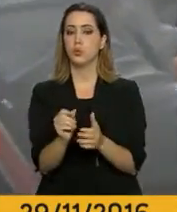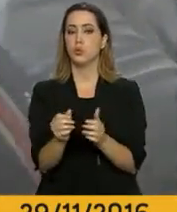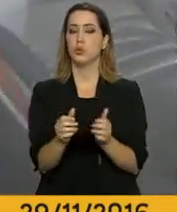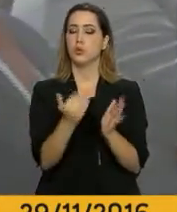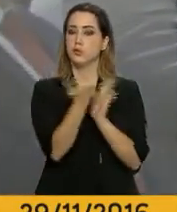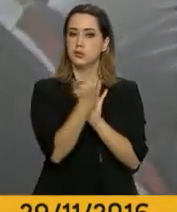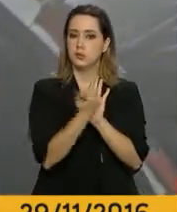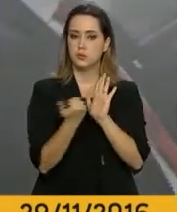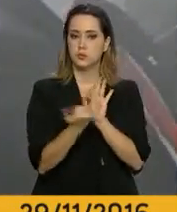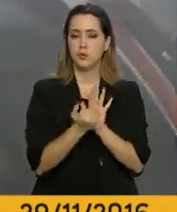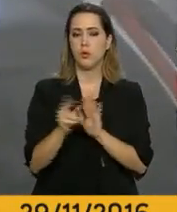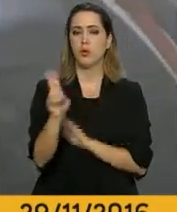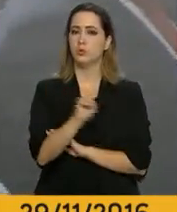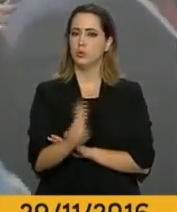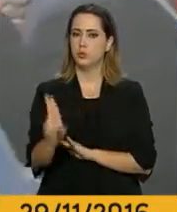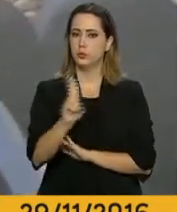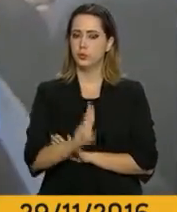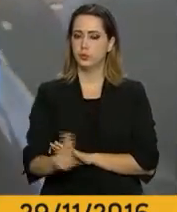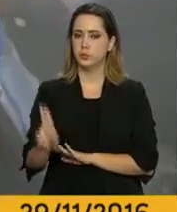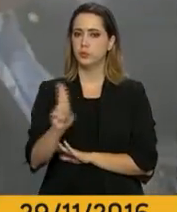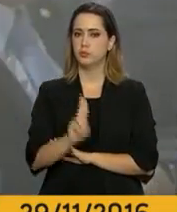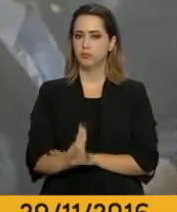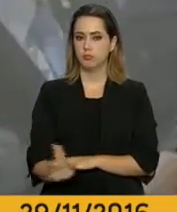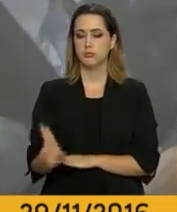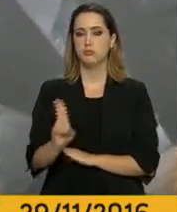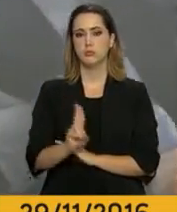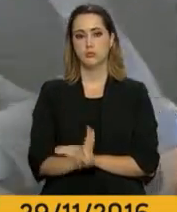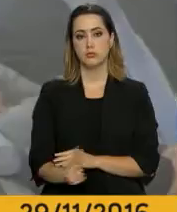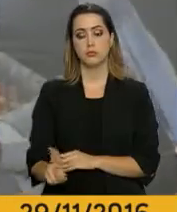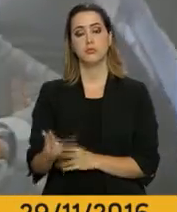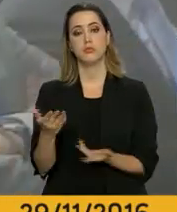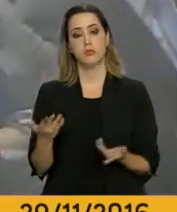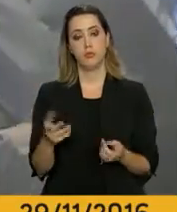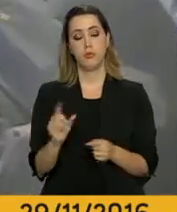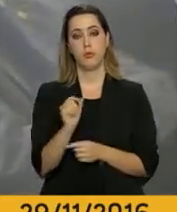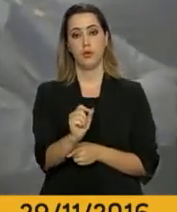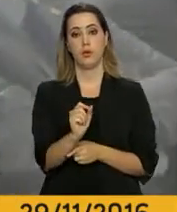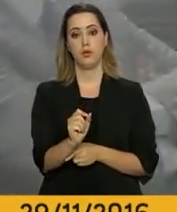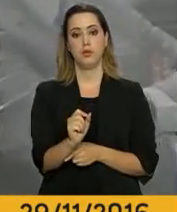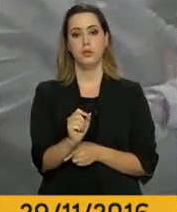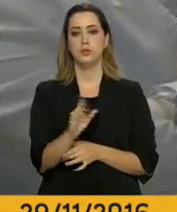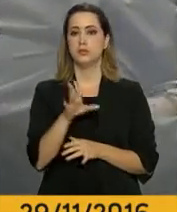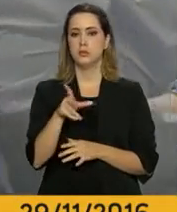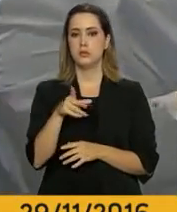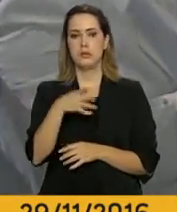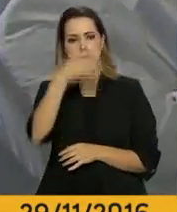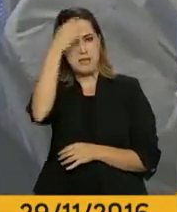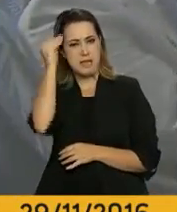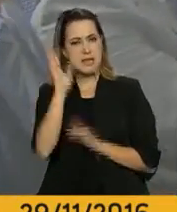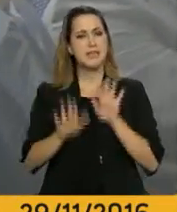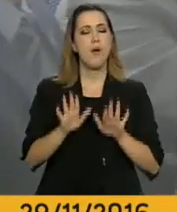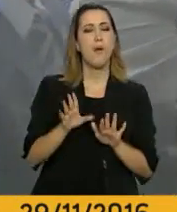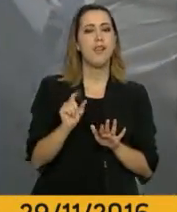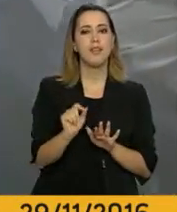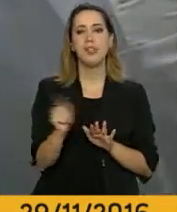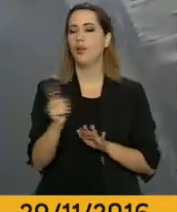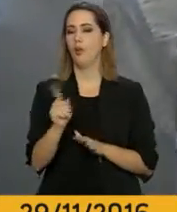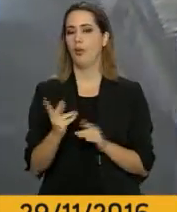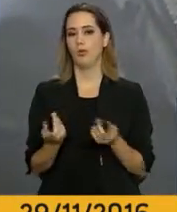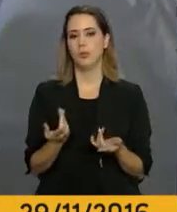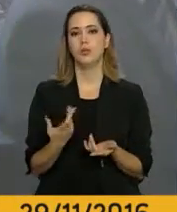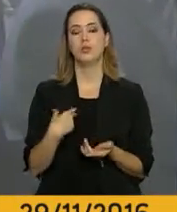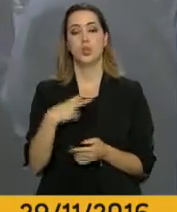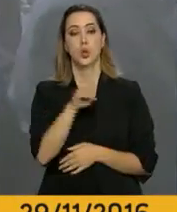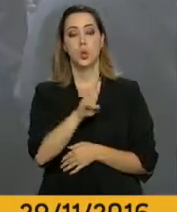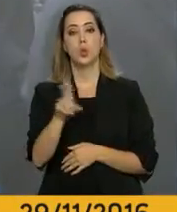coimbra o max filho otávio leite se ninguém o paulo